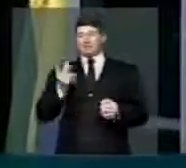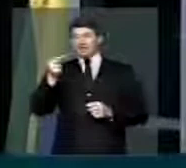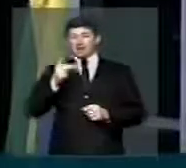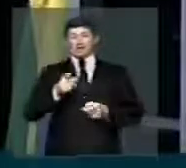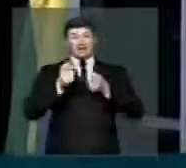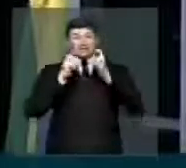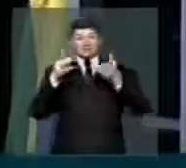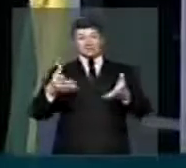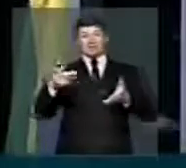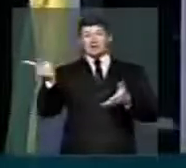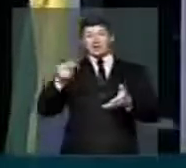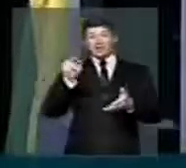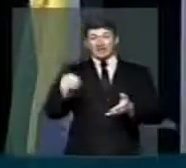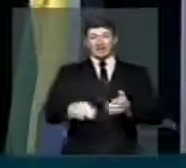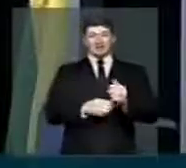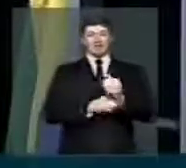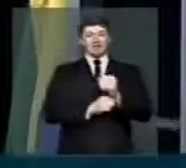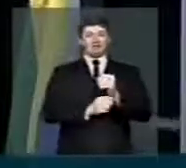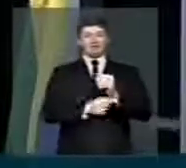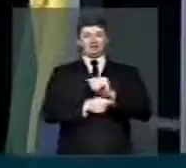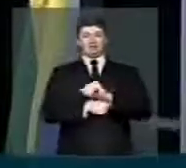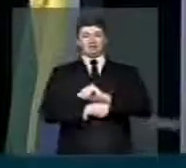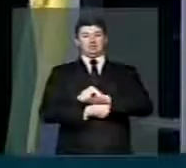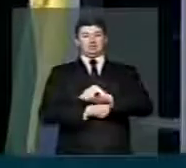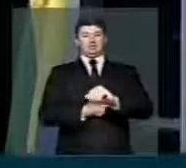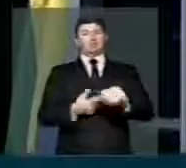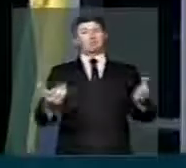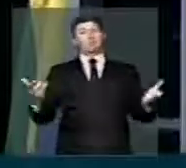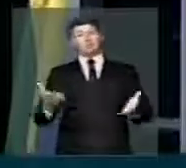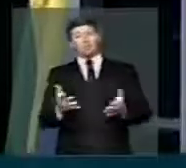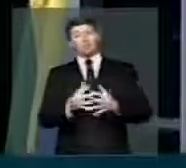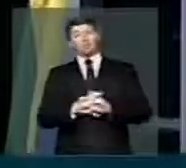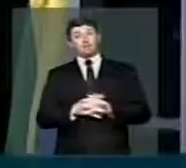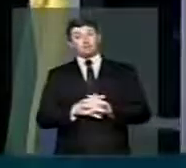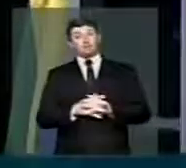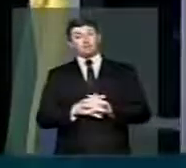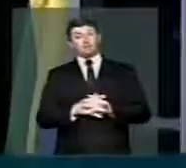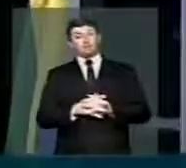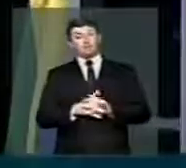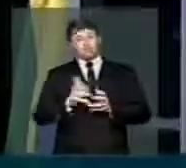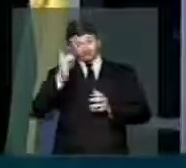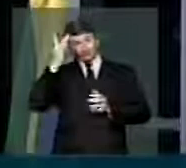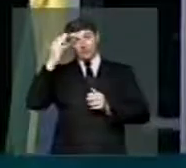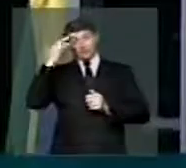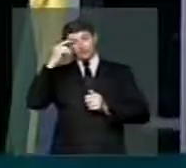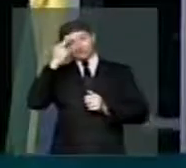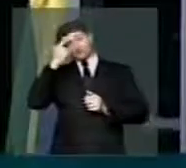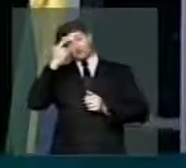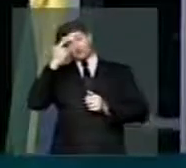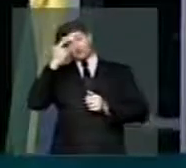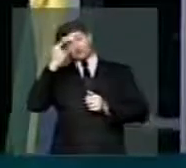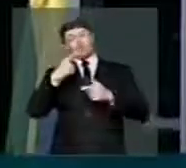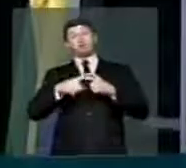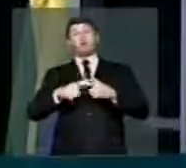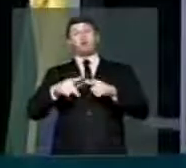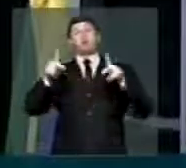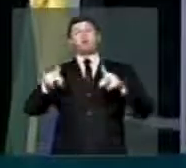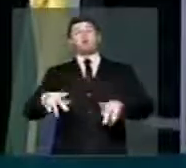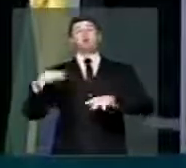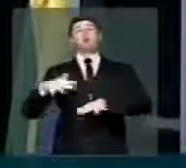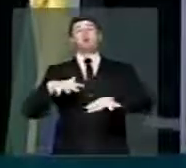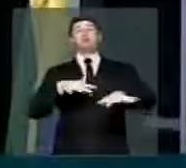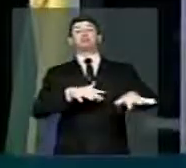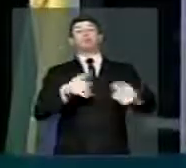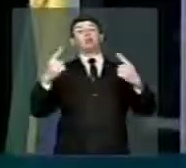temos na saúde pública desse país. E agora, senhor presidente, fica fácil a gente entender por que essas manifestações da